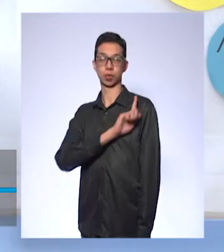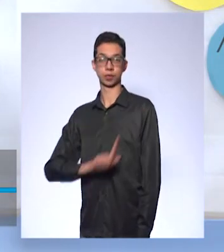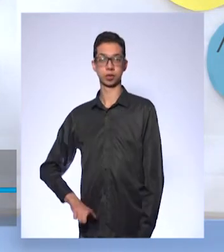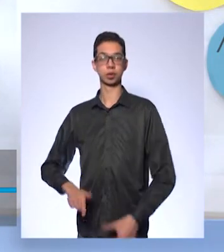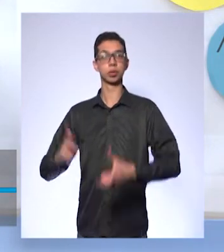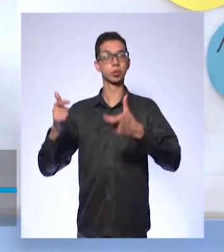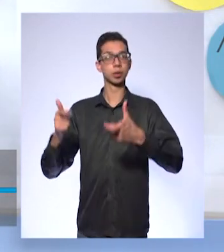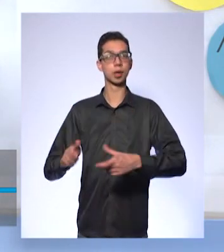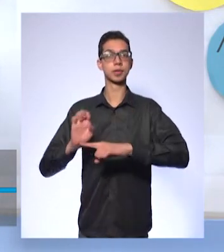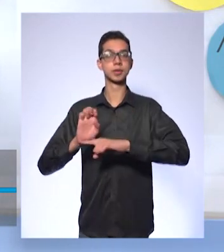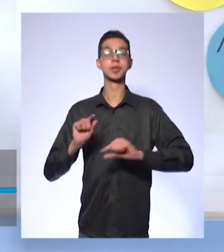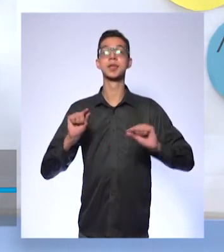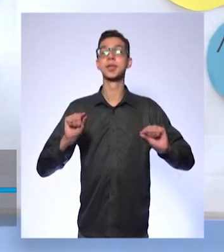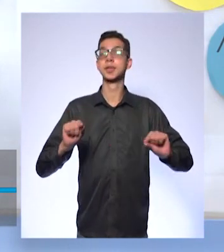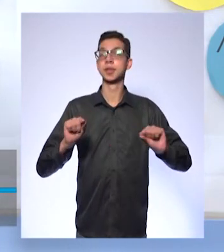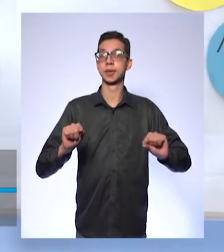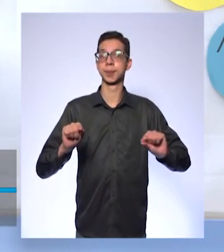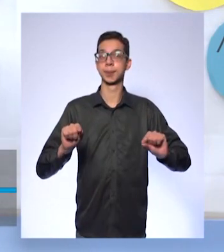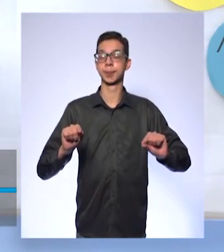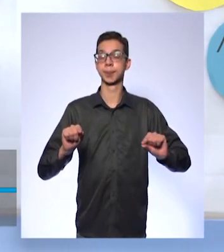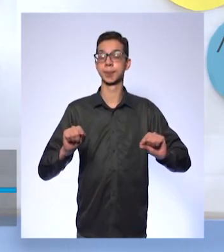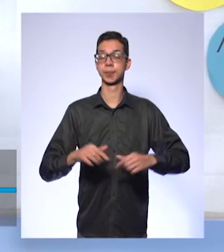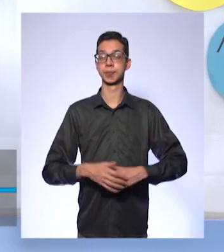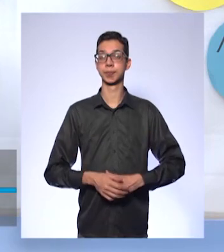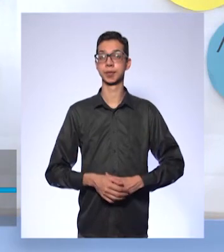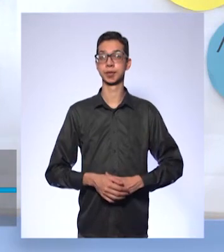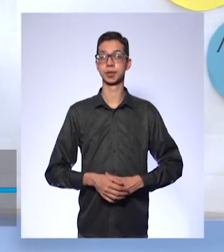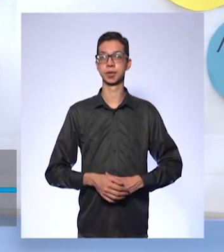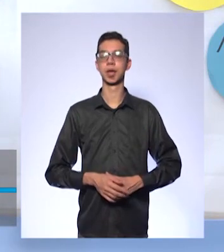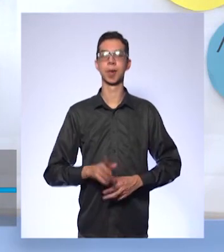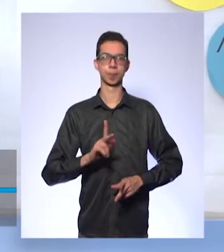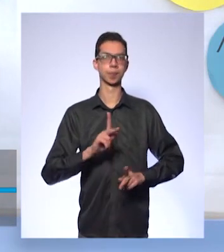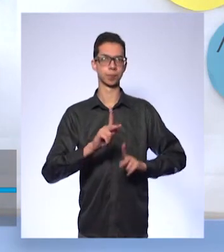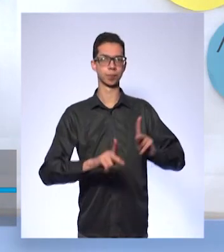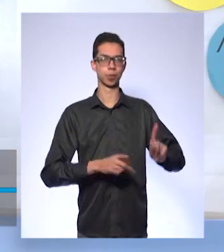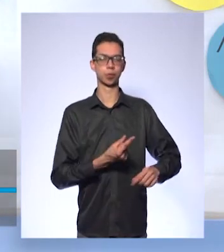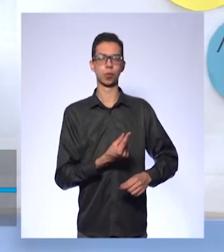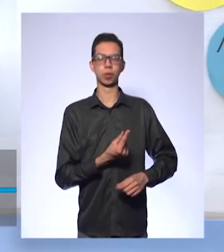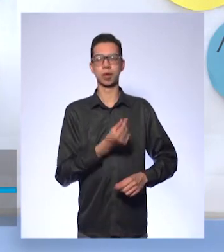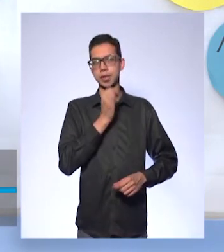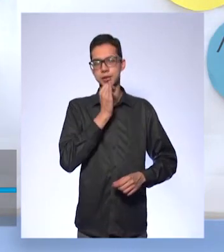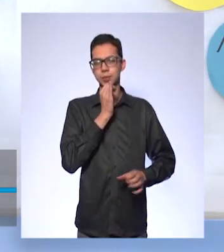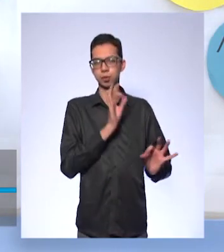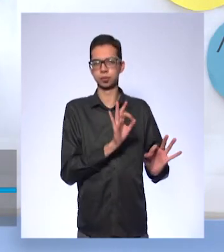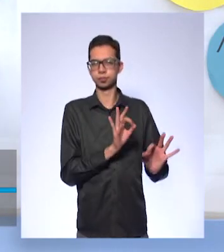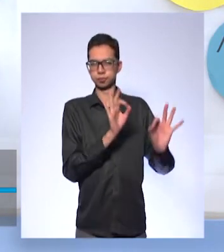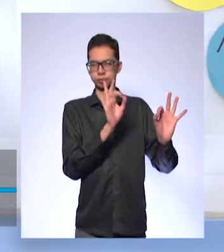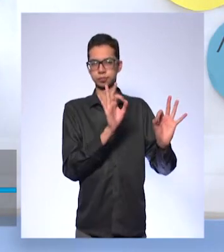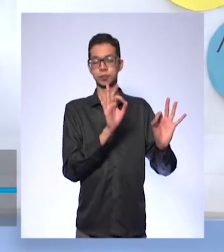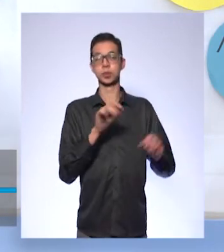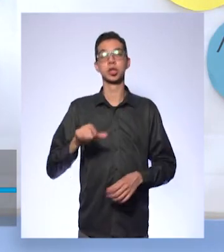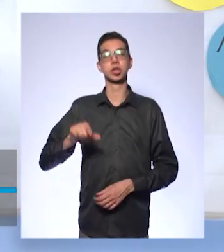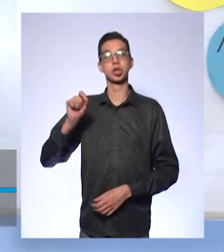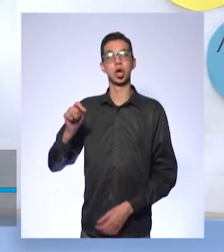ser alguém que a elite colocasse ali no poder. O que estava